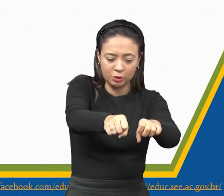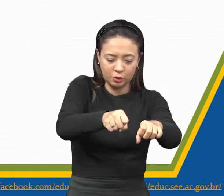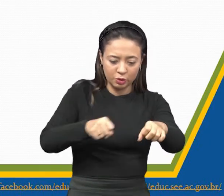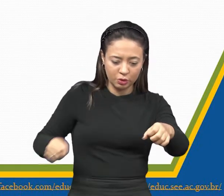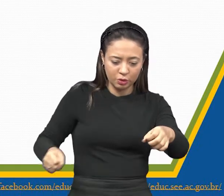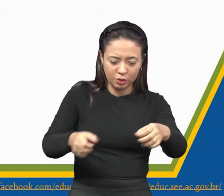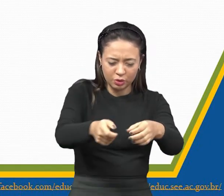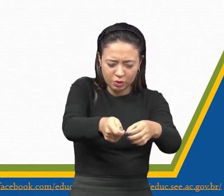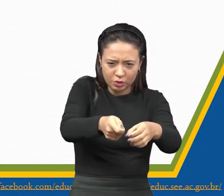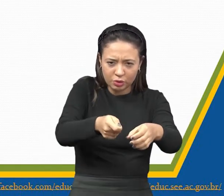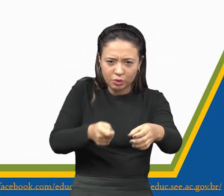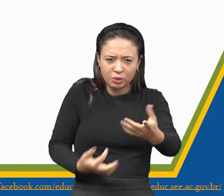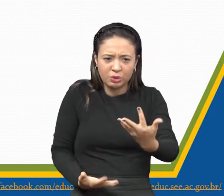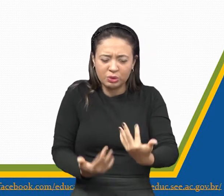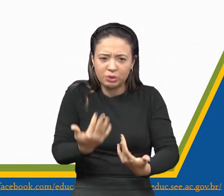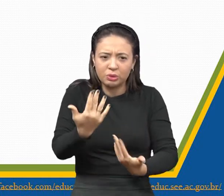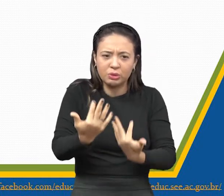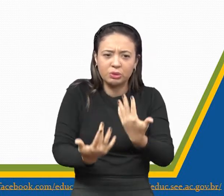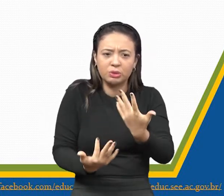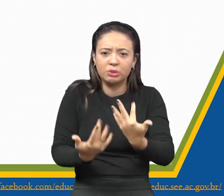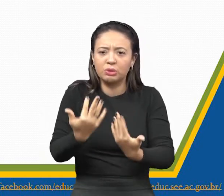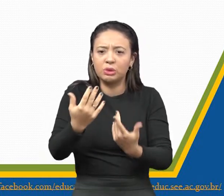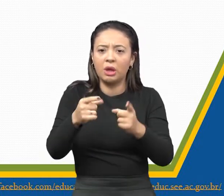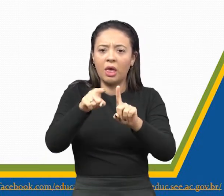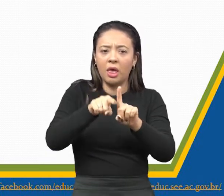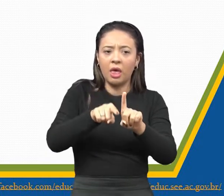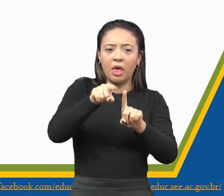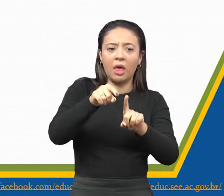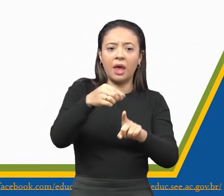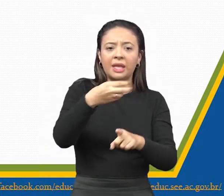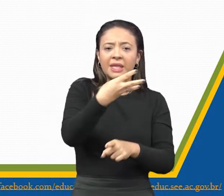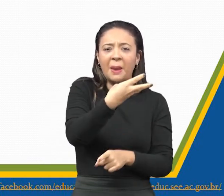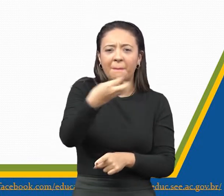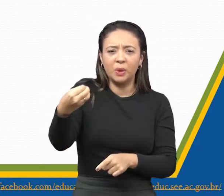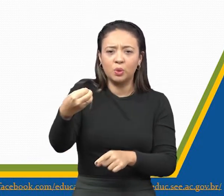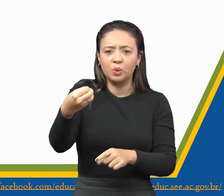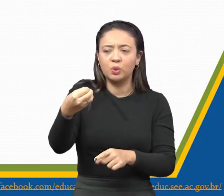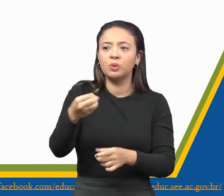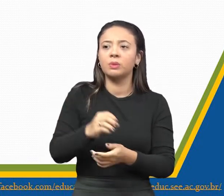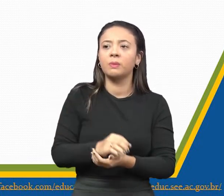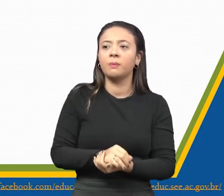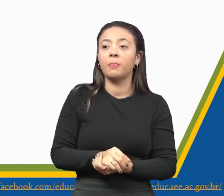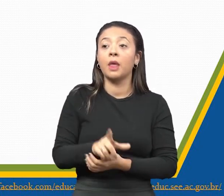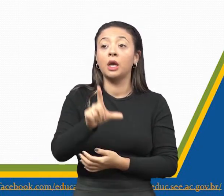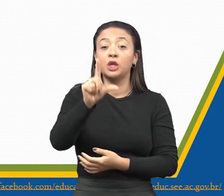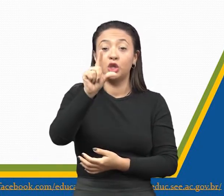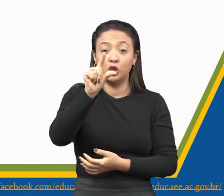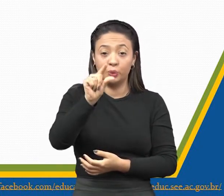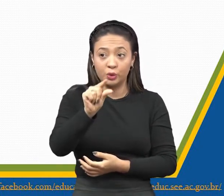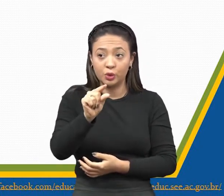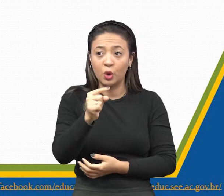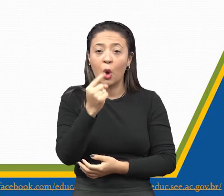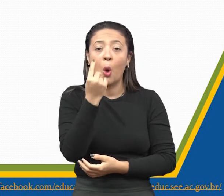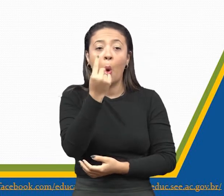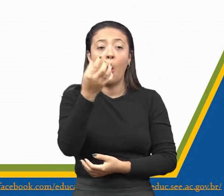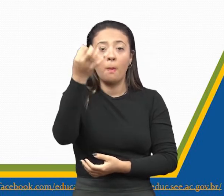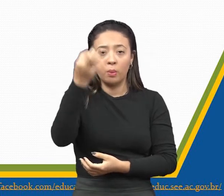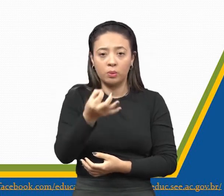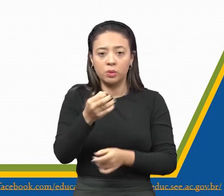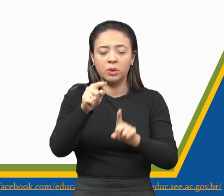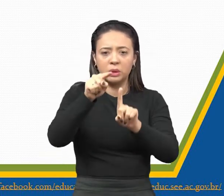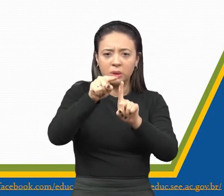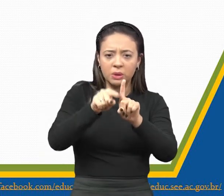de 3.000 graus Celsius e diminui 1% de sua temperatura a cada 30 minutos.